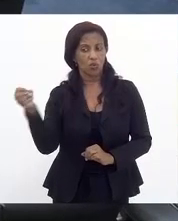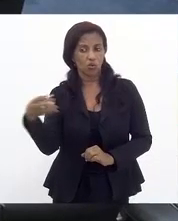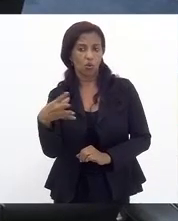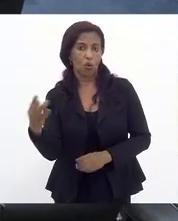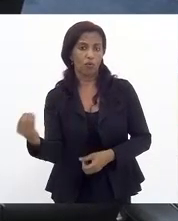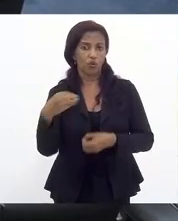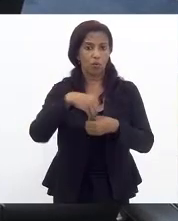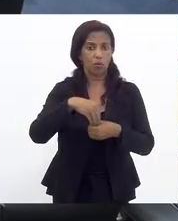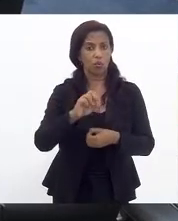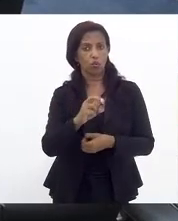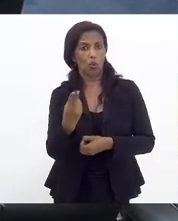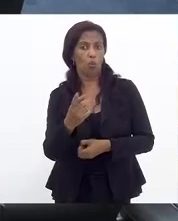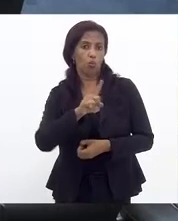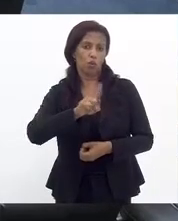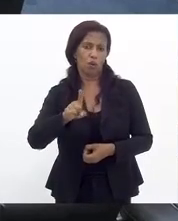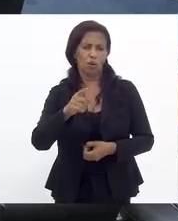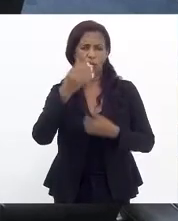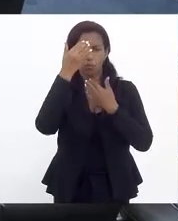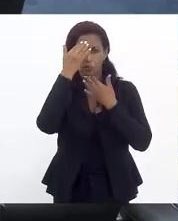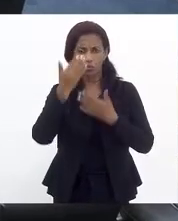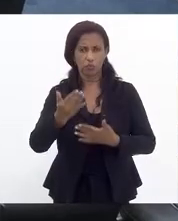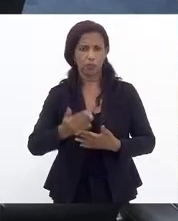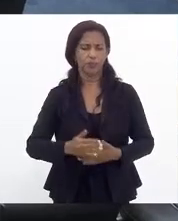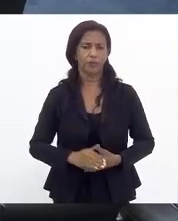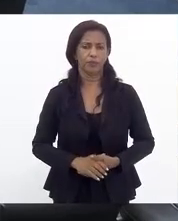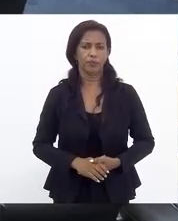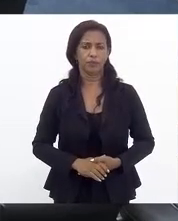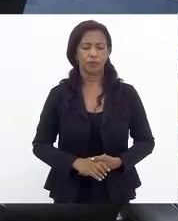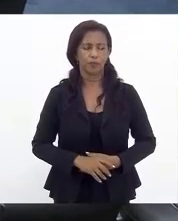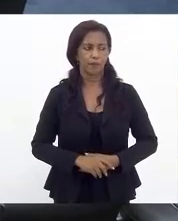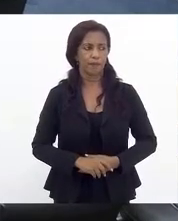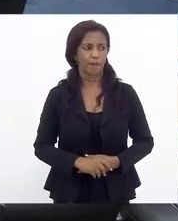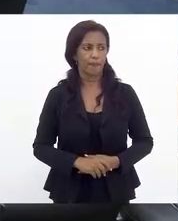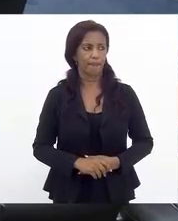e e pela palavra mais uma vez